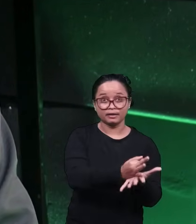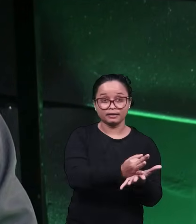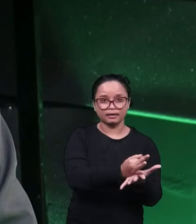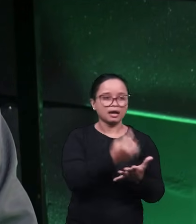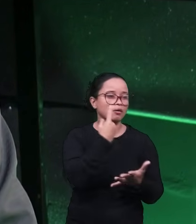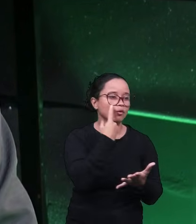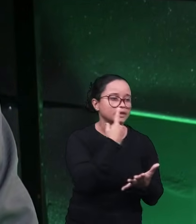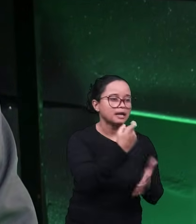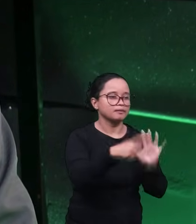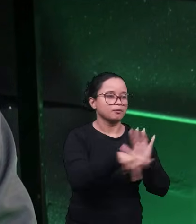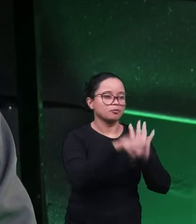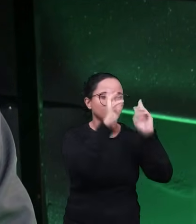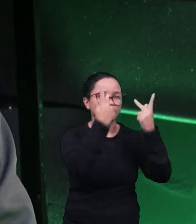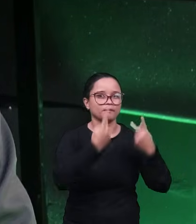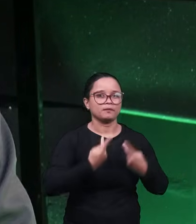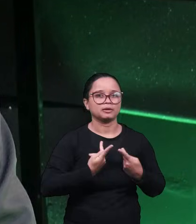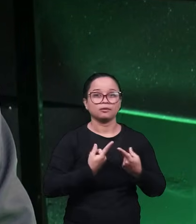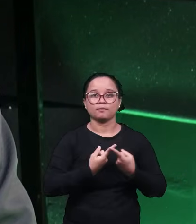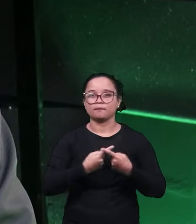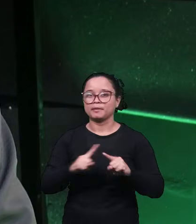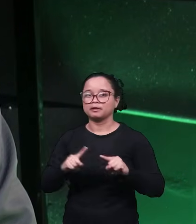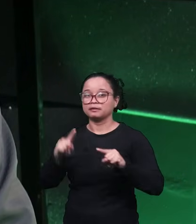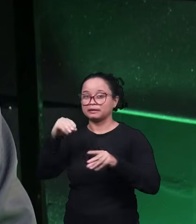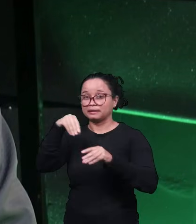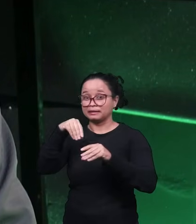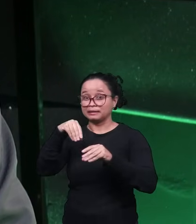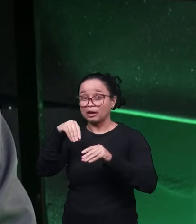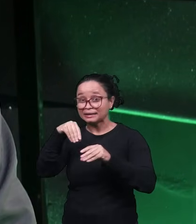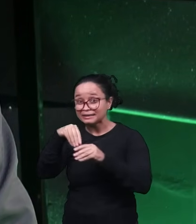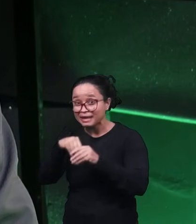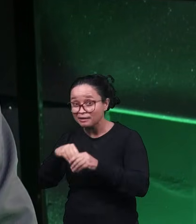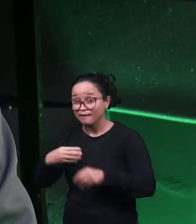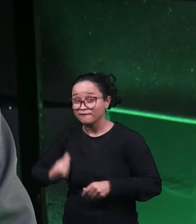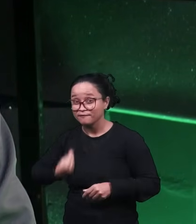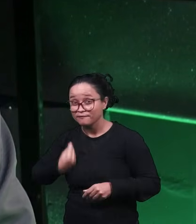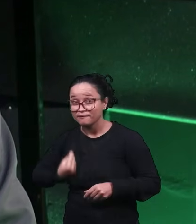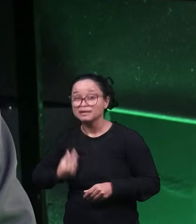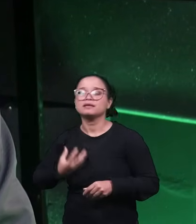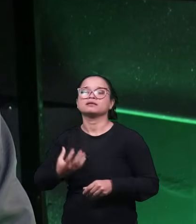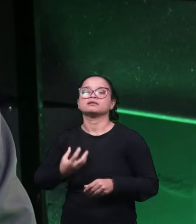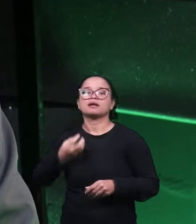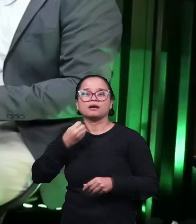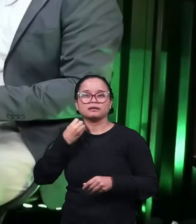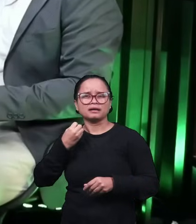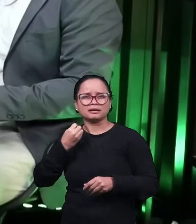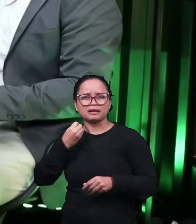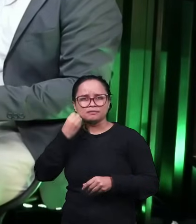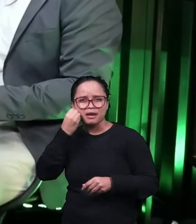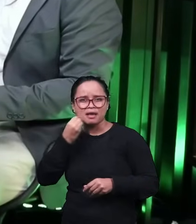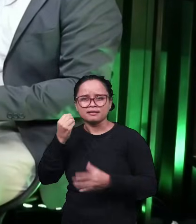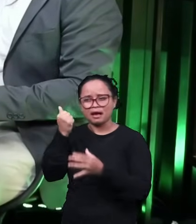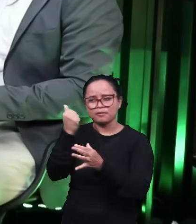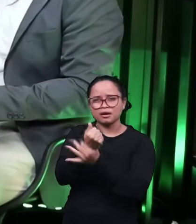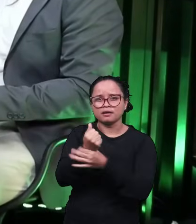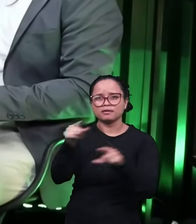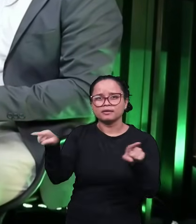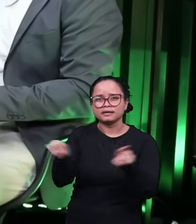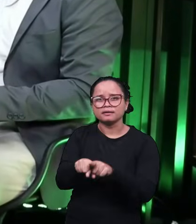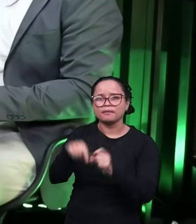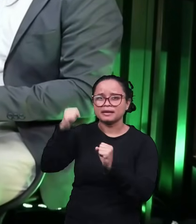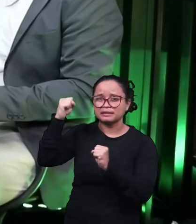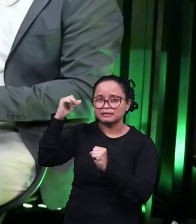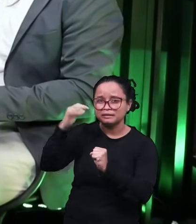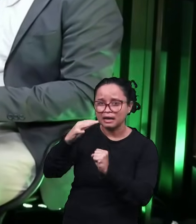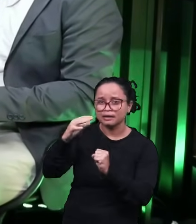interesse dela. Sim. Mas nós vemos claramente ali na vida de Abraão e da esposa Sarai que aquilo que estava